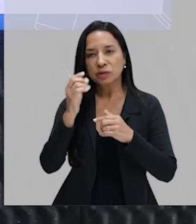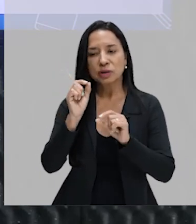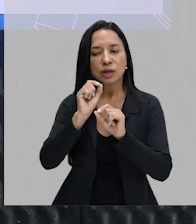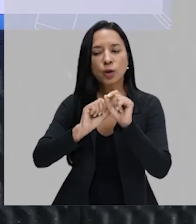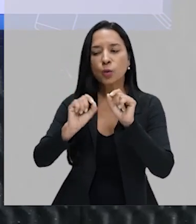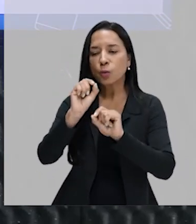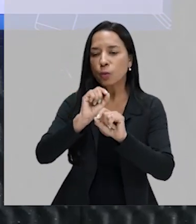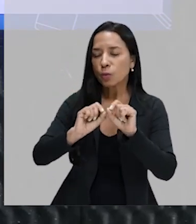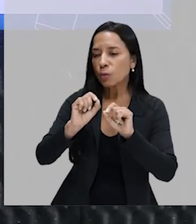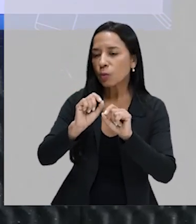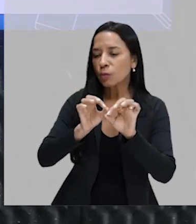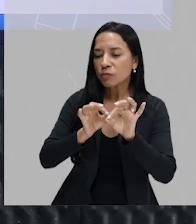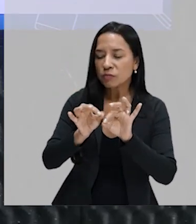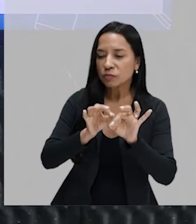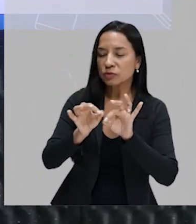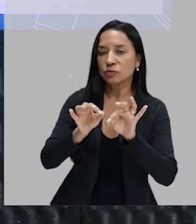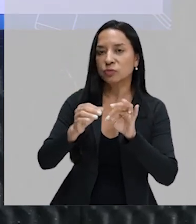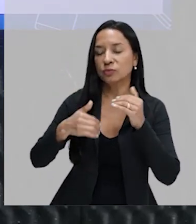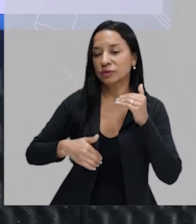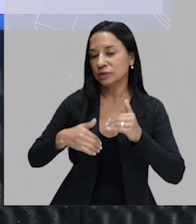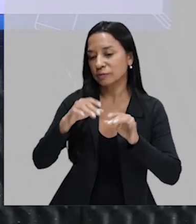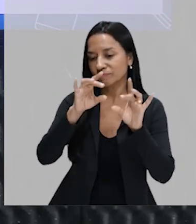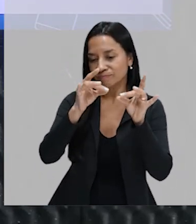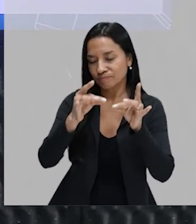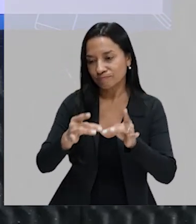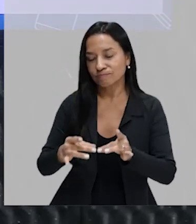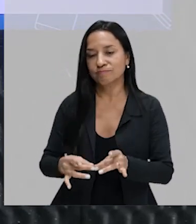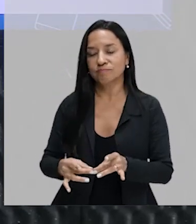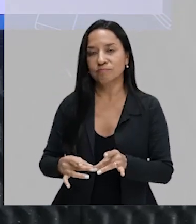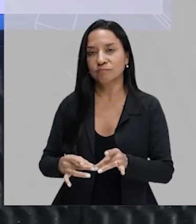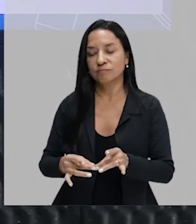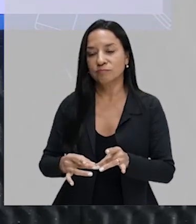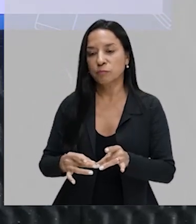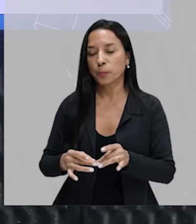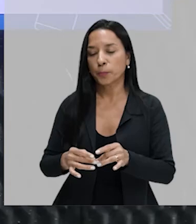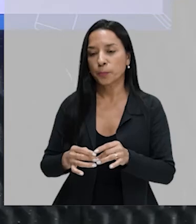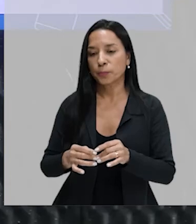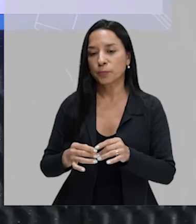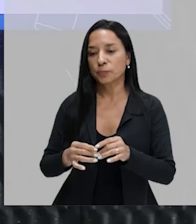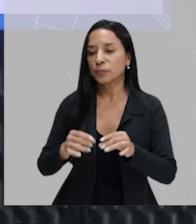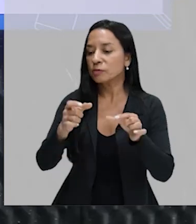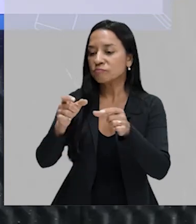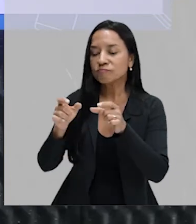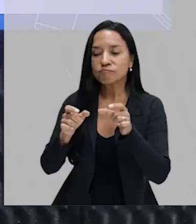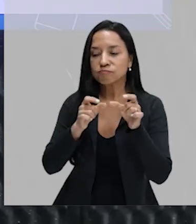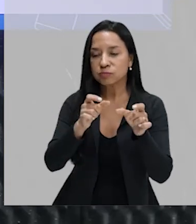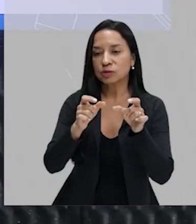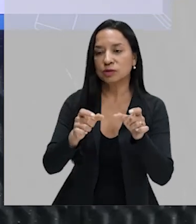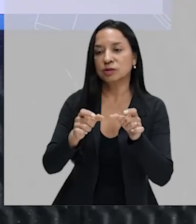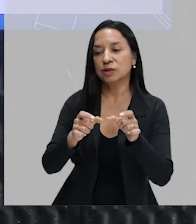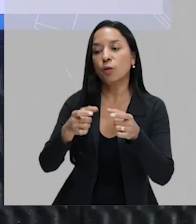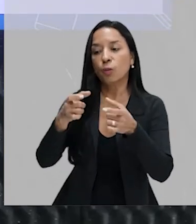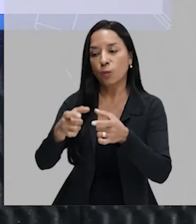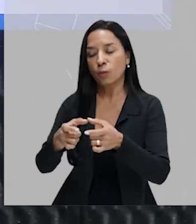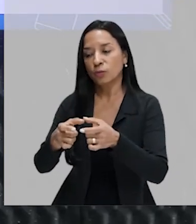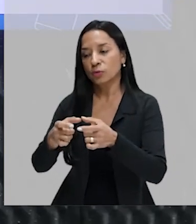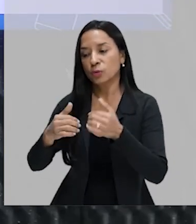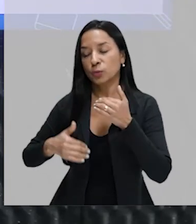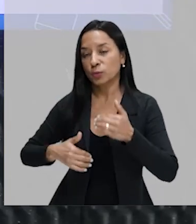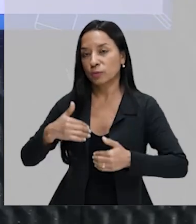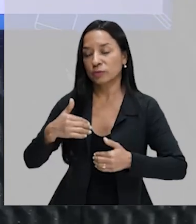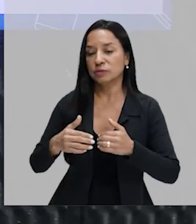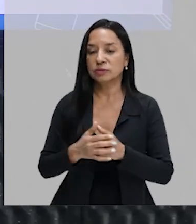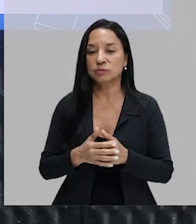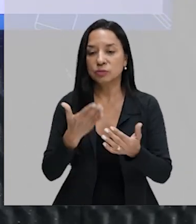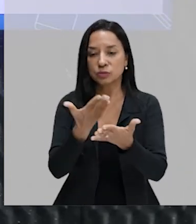quer associar como ele funciona com a determinada localização onde ela está no organismo, tá? Então a